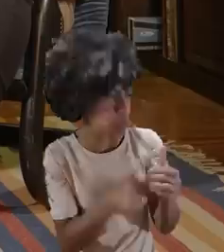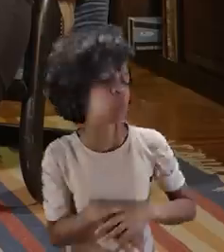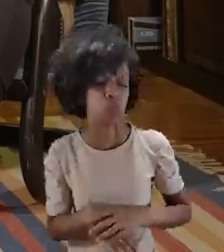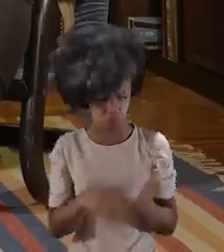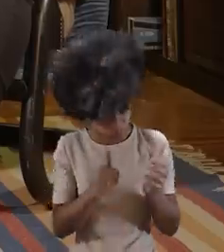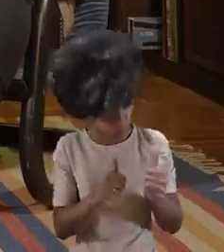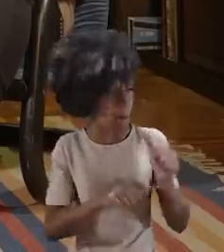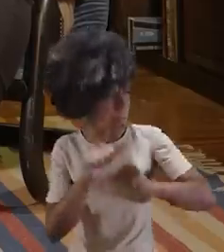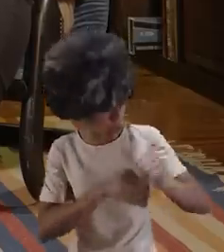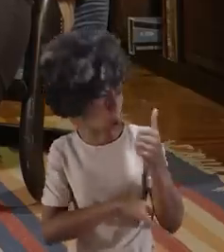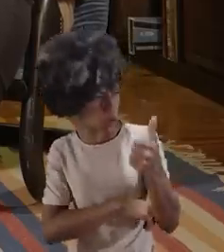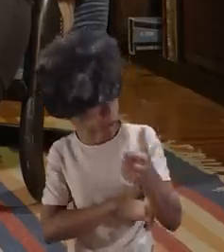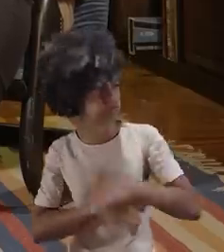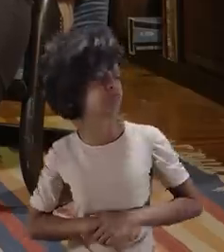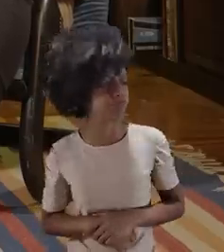ó